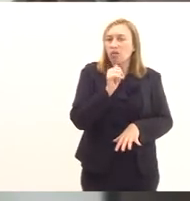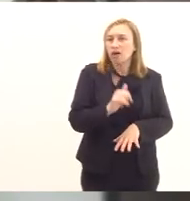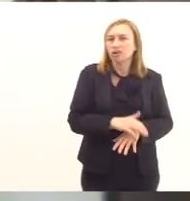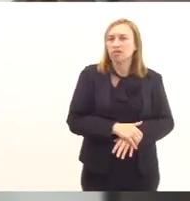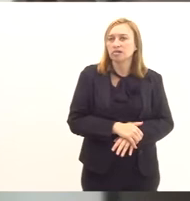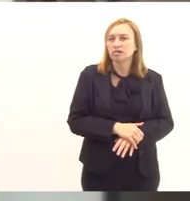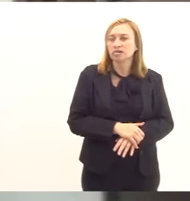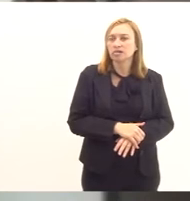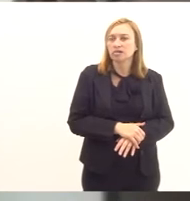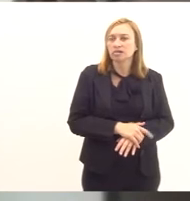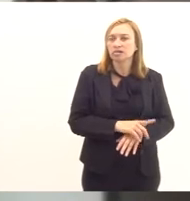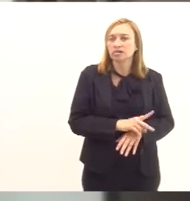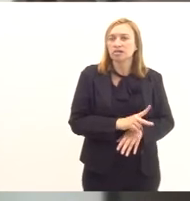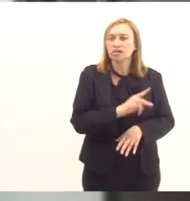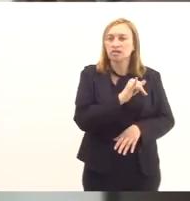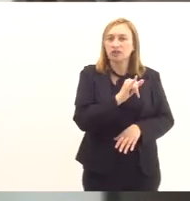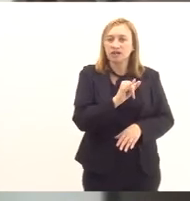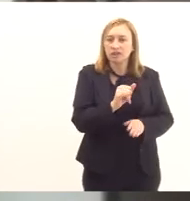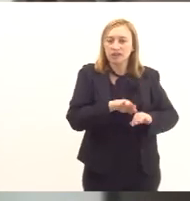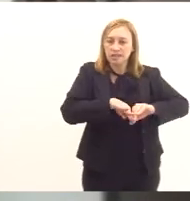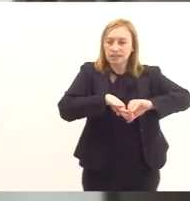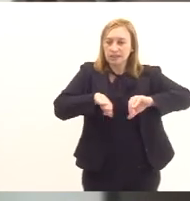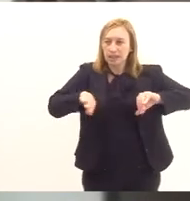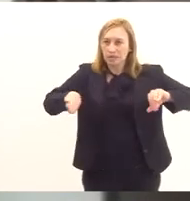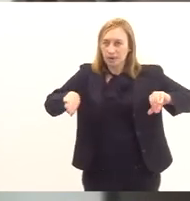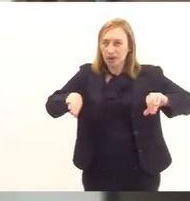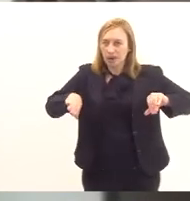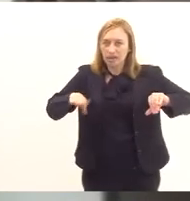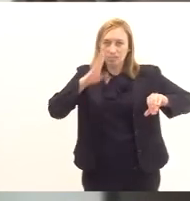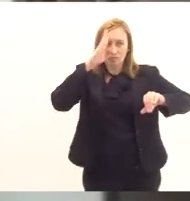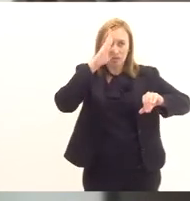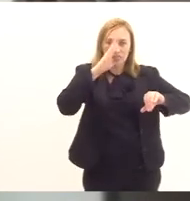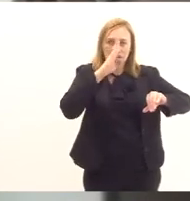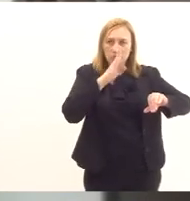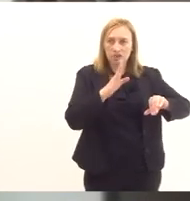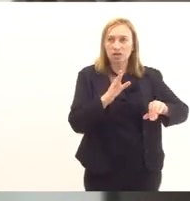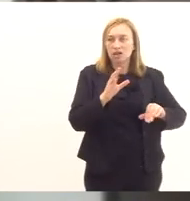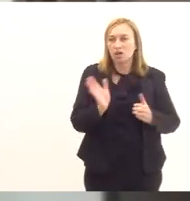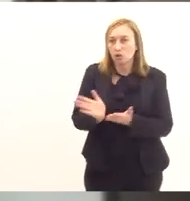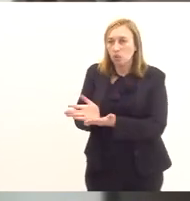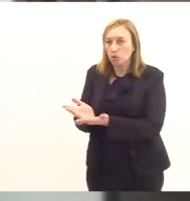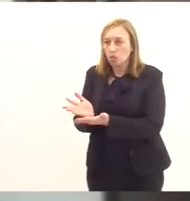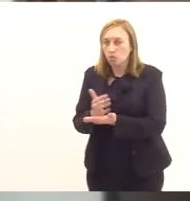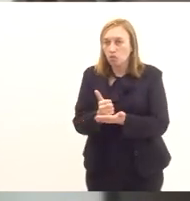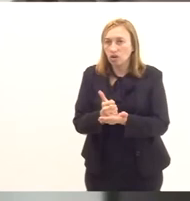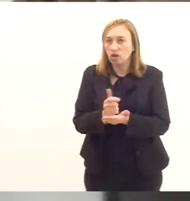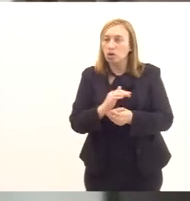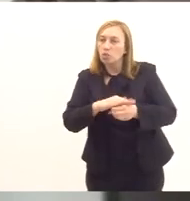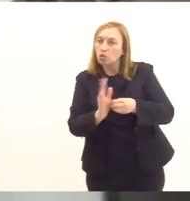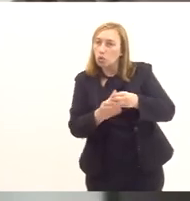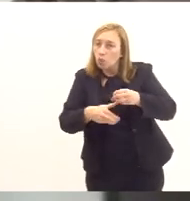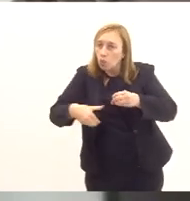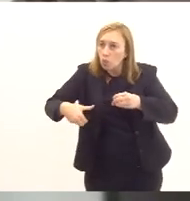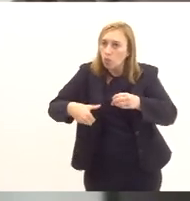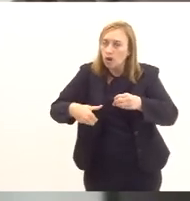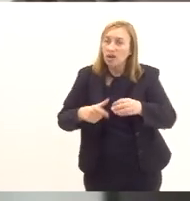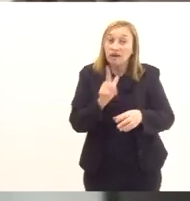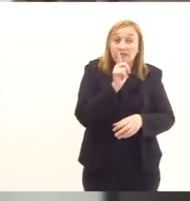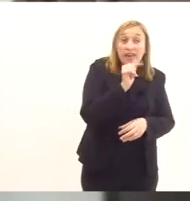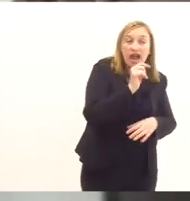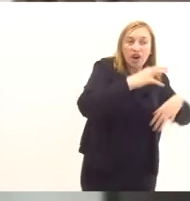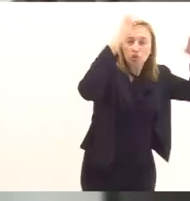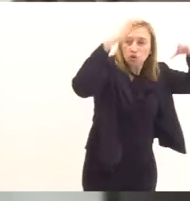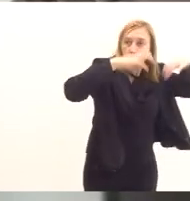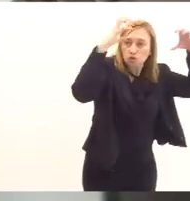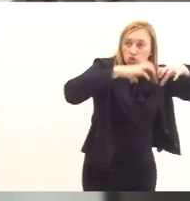por uma via separada né exclusivo a coleta de esgotos por rede mista e tem água